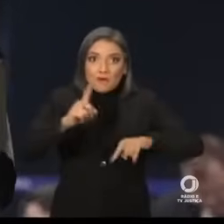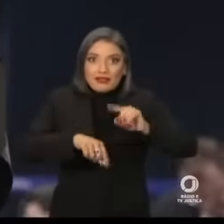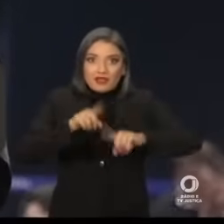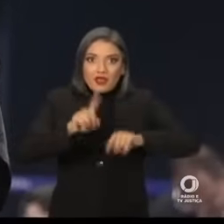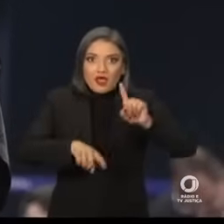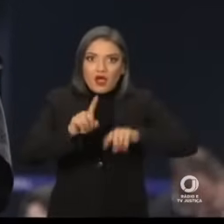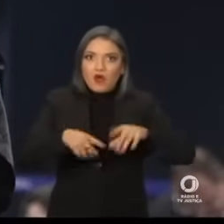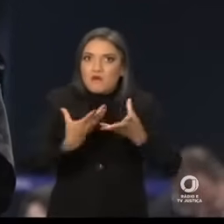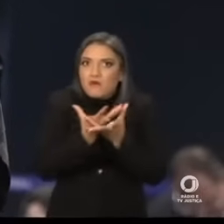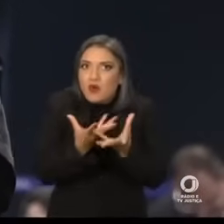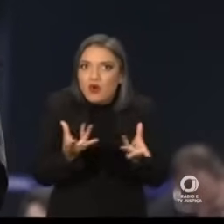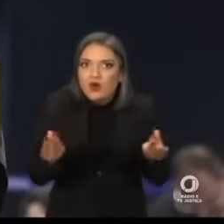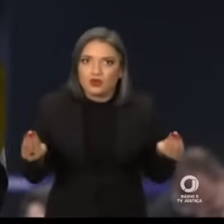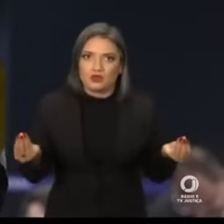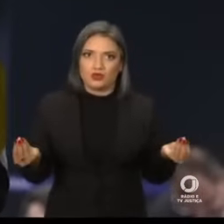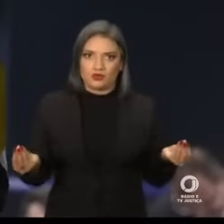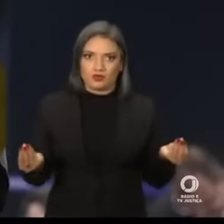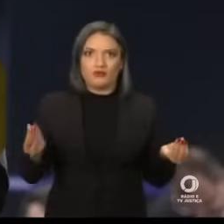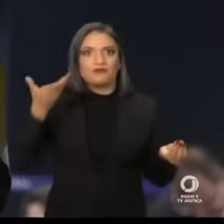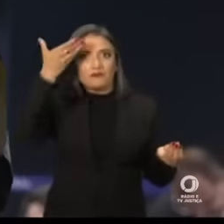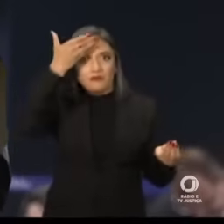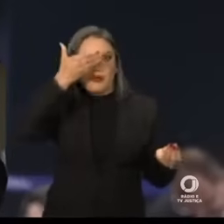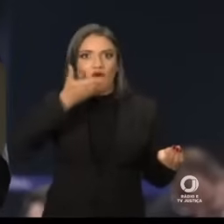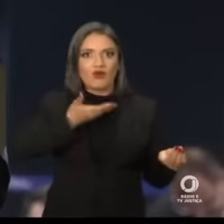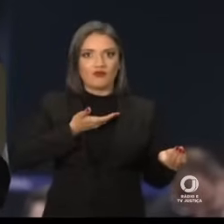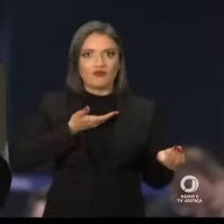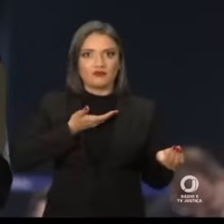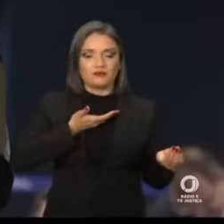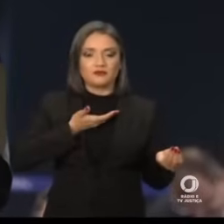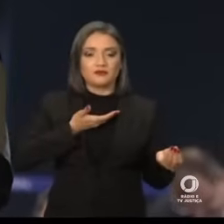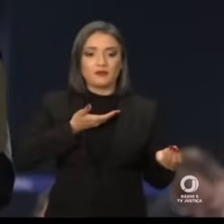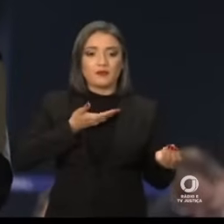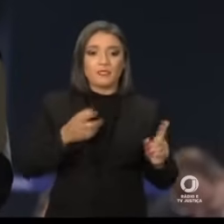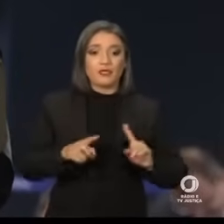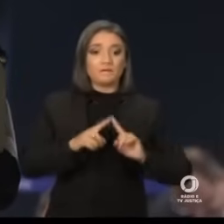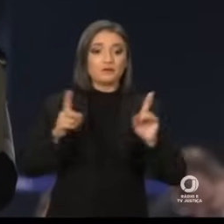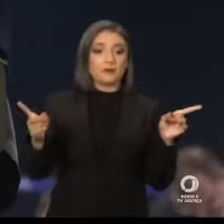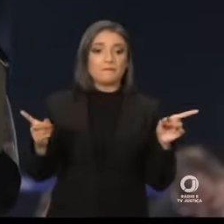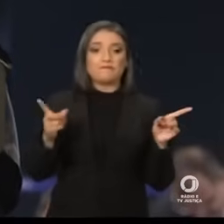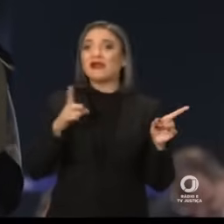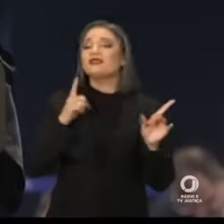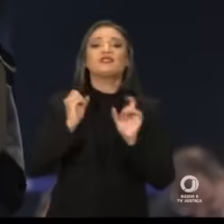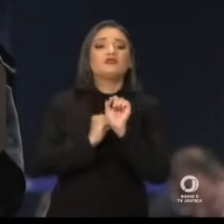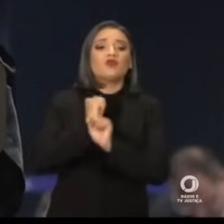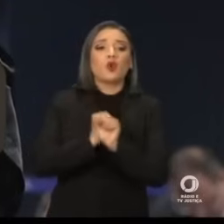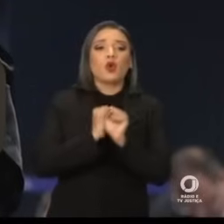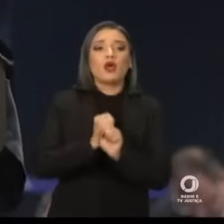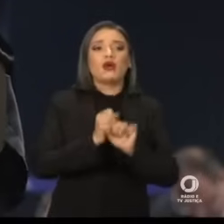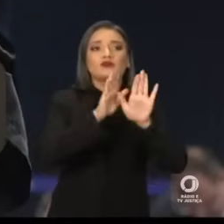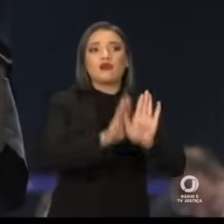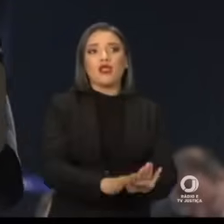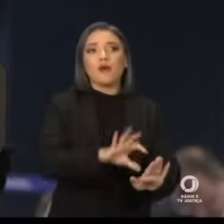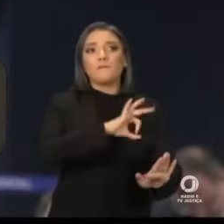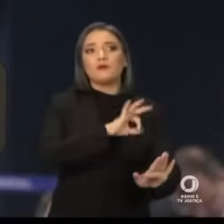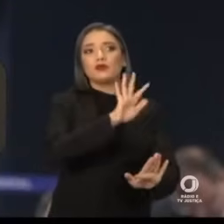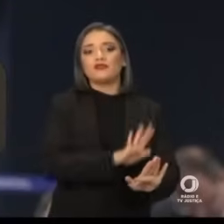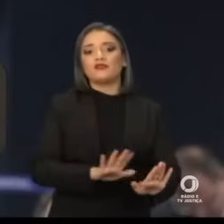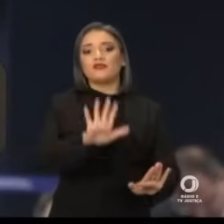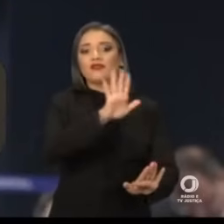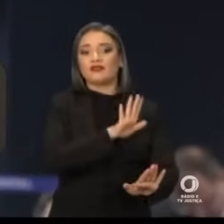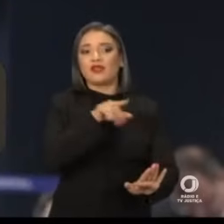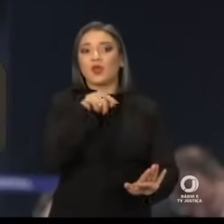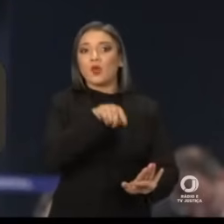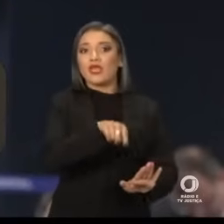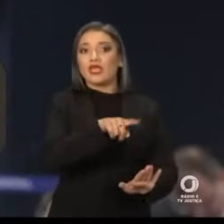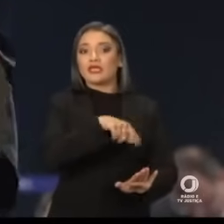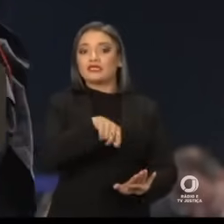conjunto de prova apreendida, que ficou à disposição por anos com a Polícia Federal, que tem um sistema